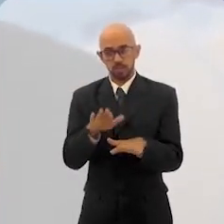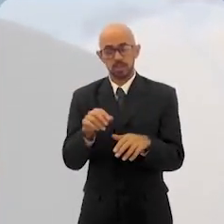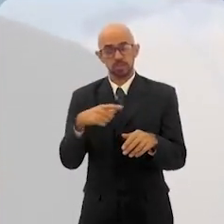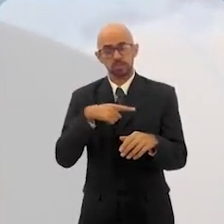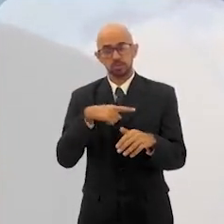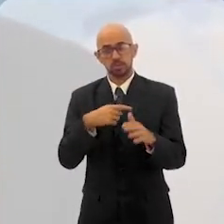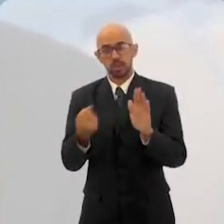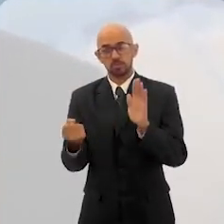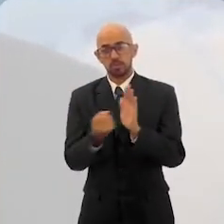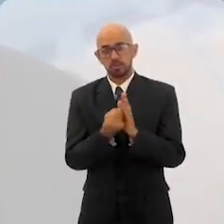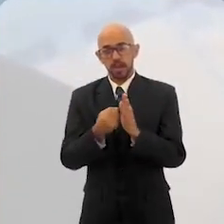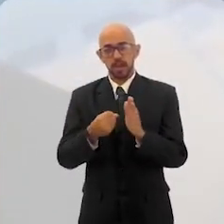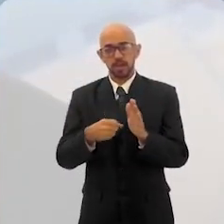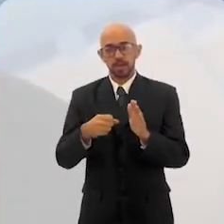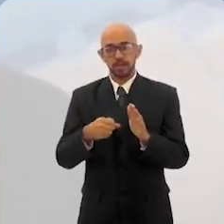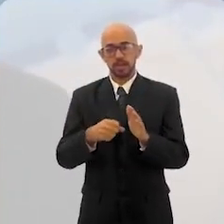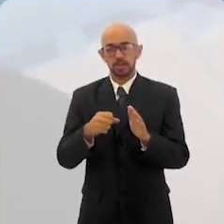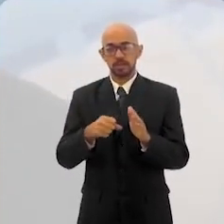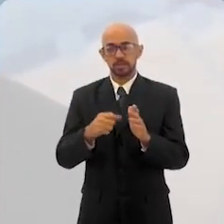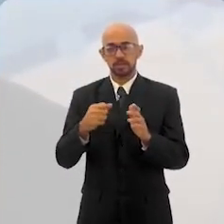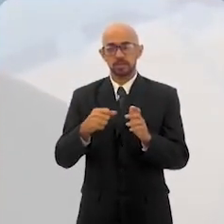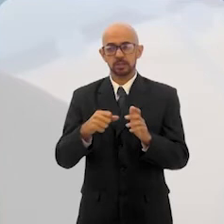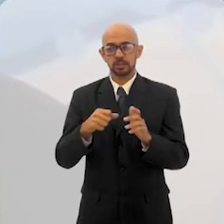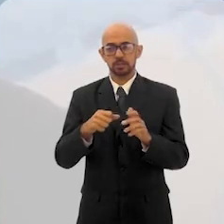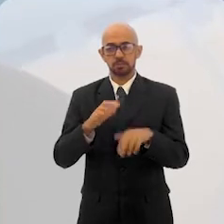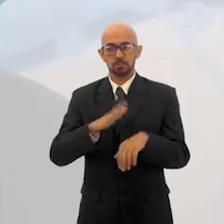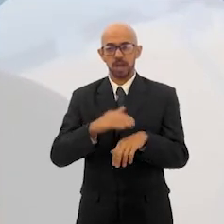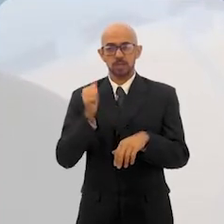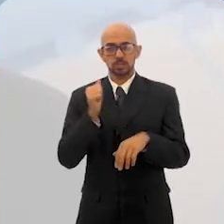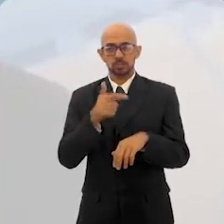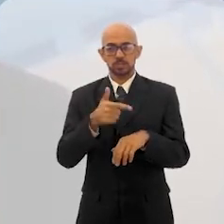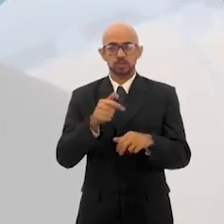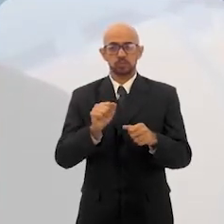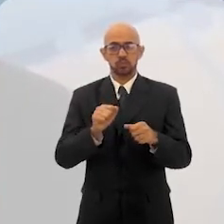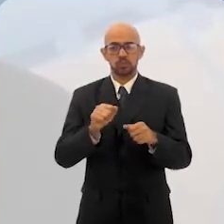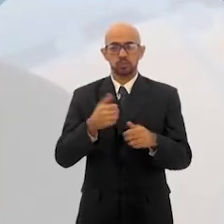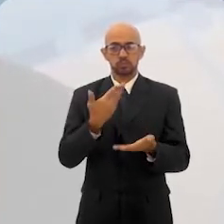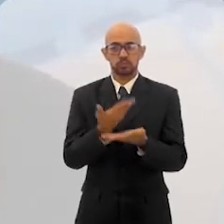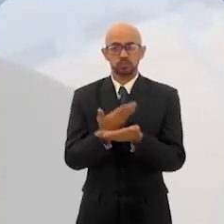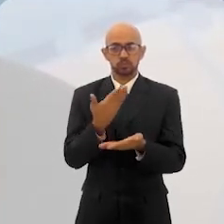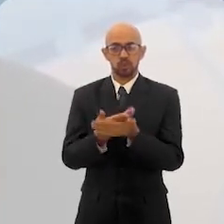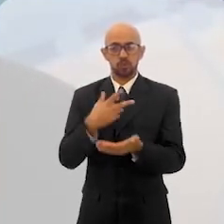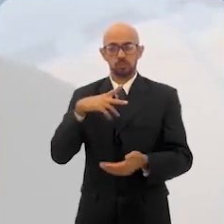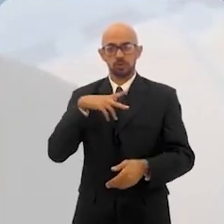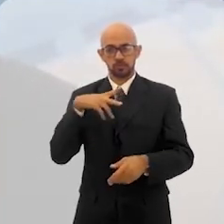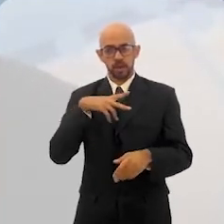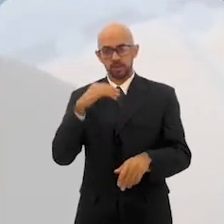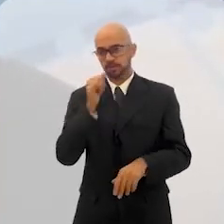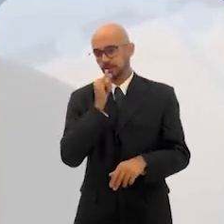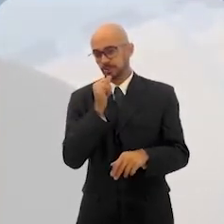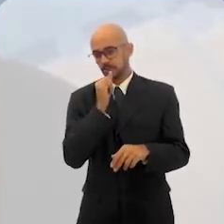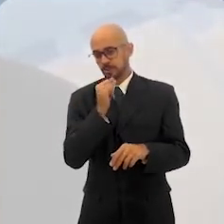impacta muito maior do que se fosse uma instituição, né, privada, que a tomada de decisão